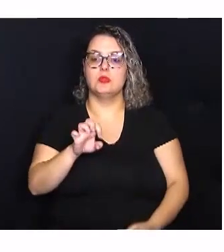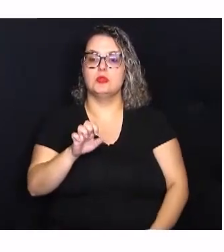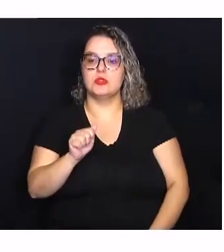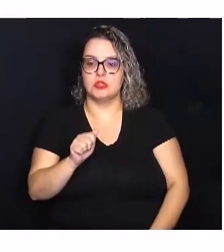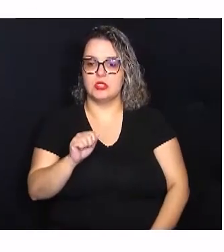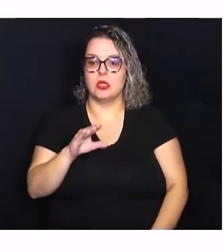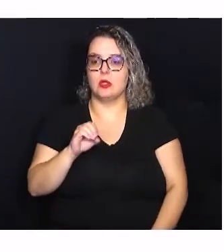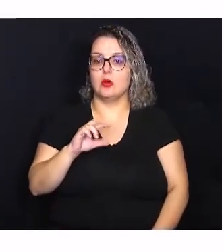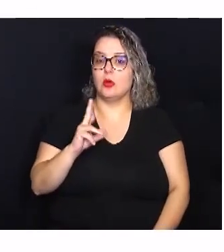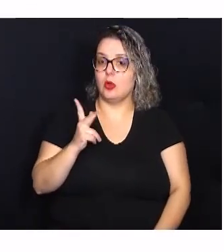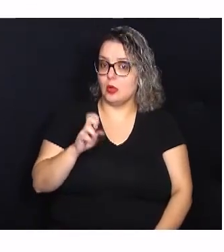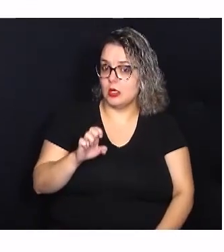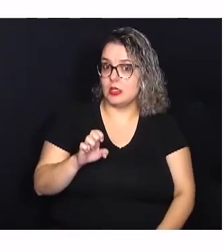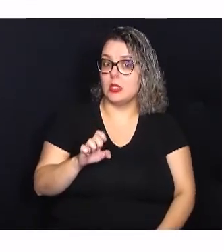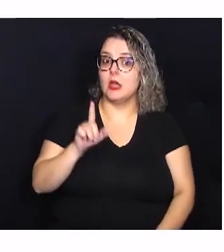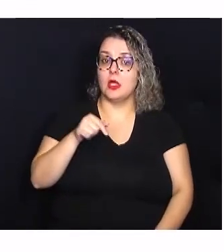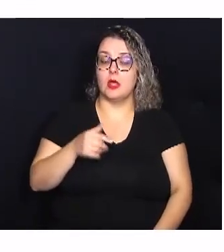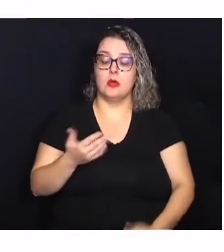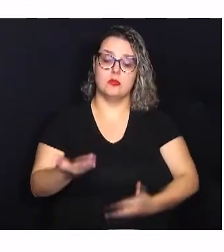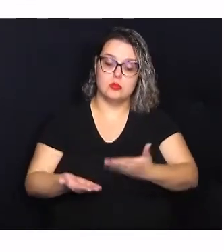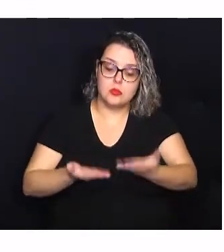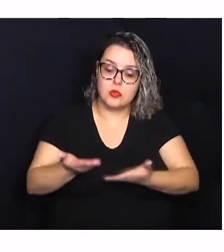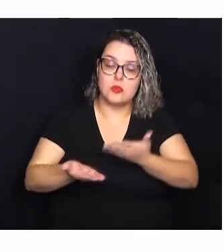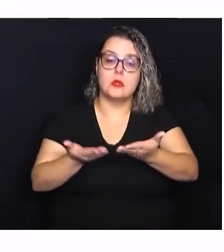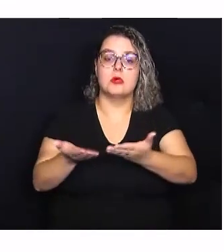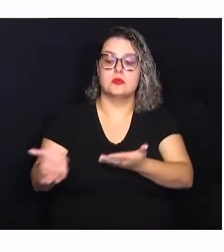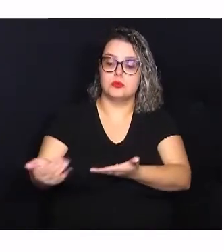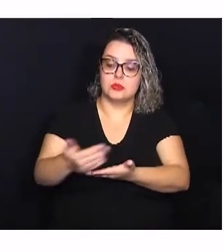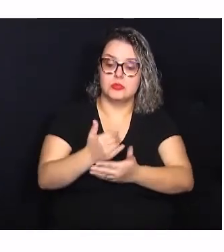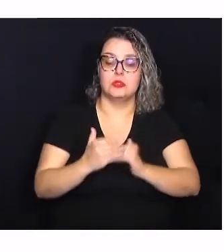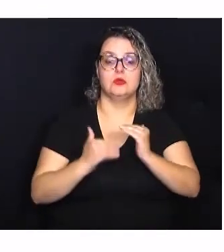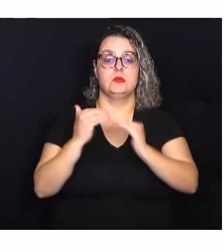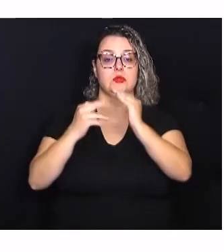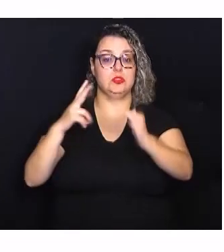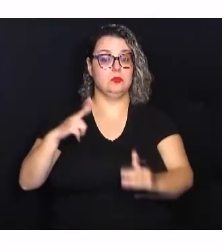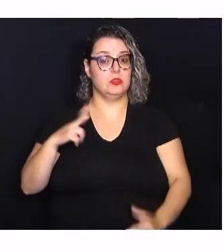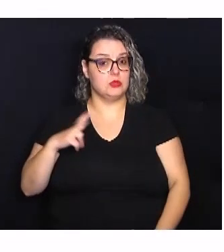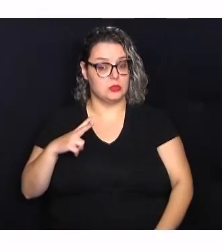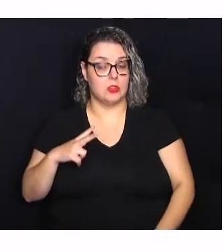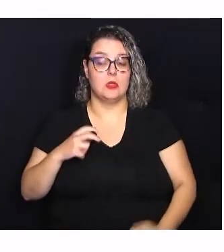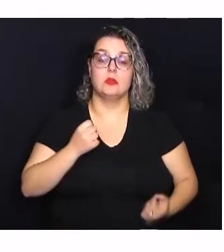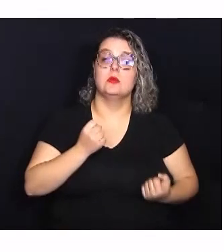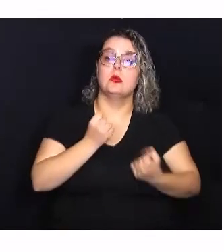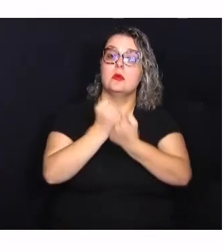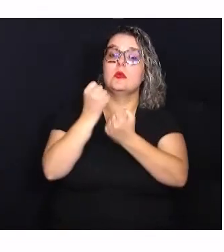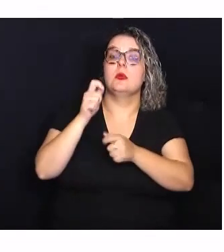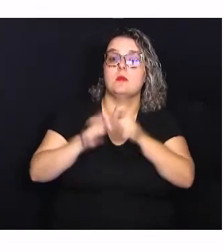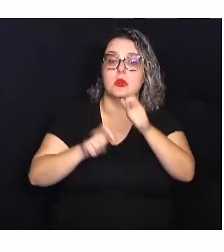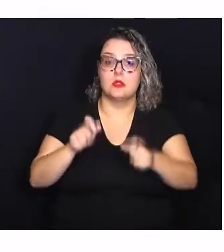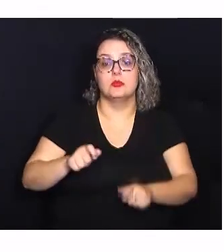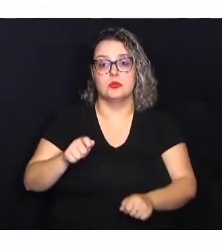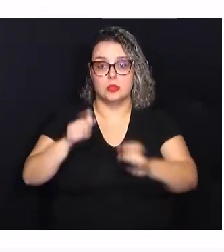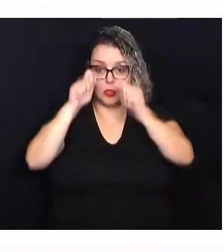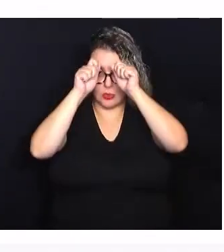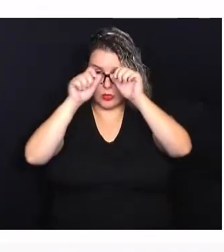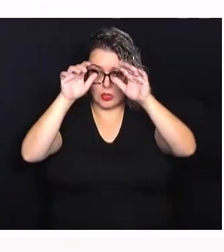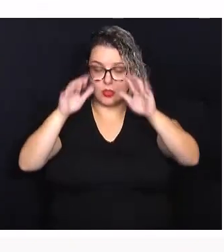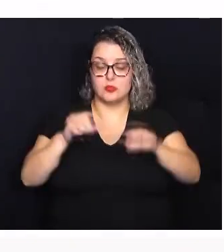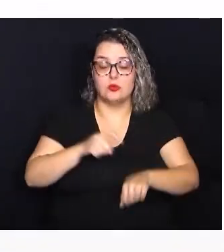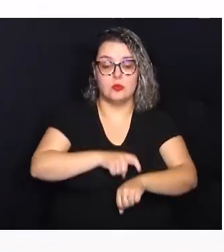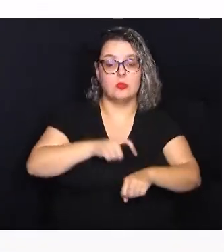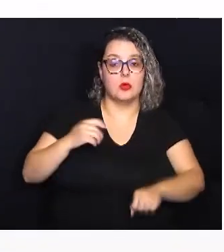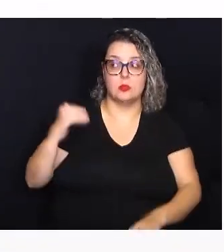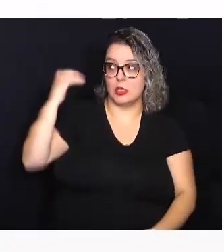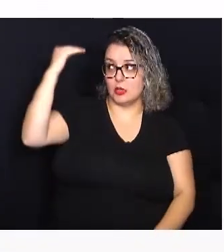cuidado e desenvolvimento pessoal e social, dando apoio à pessoa com autismo em fase adulta de 18